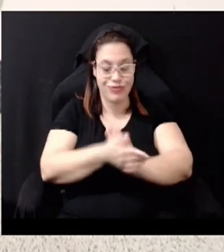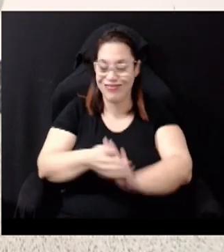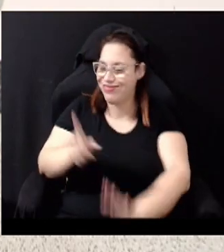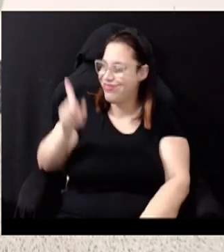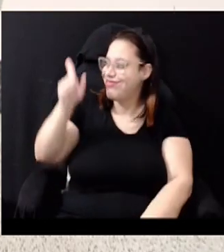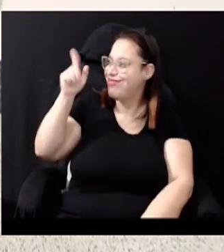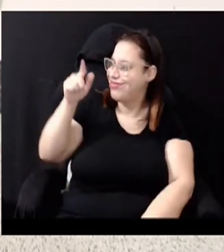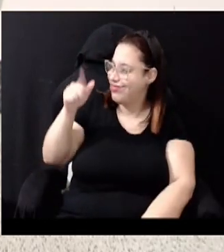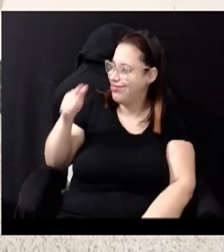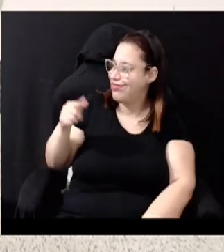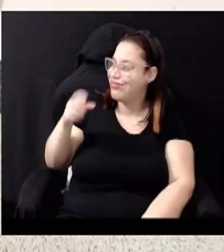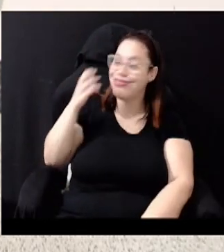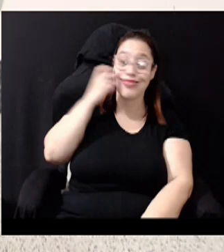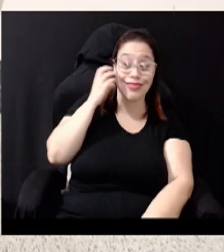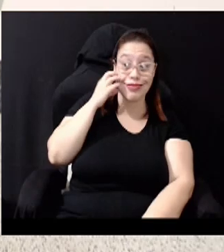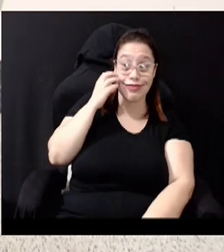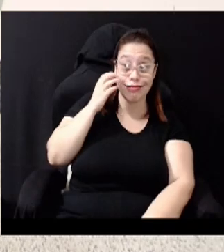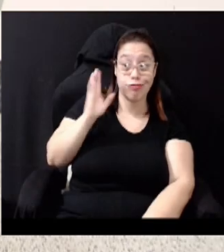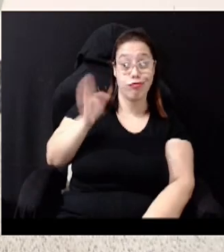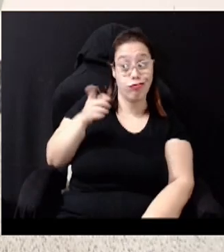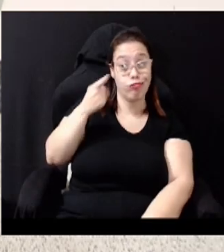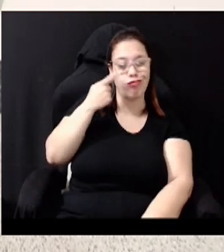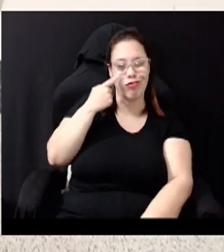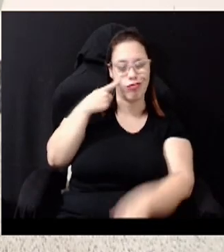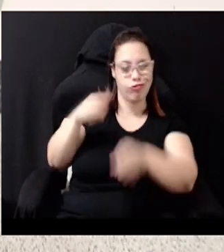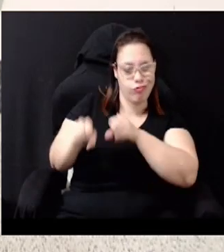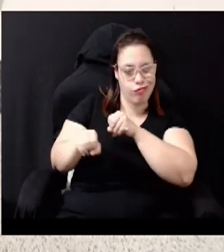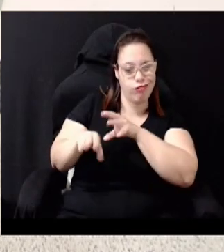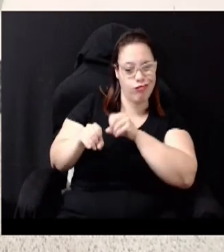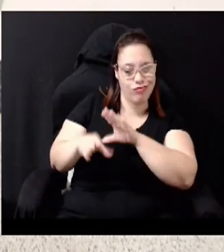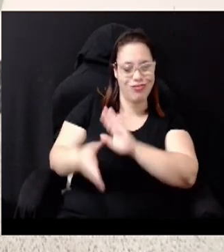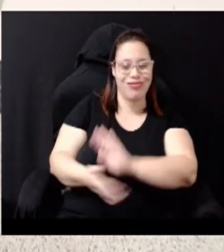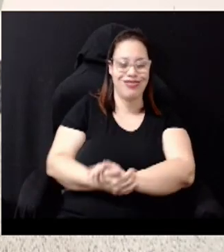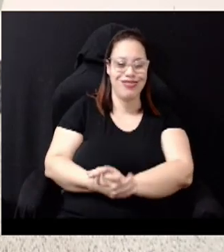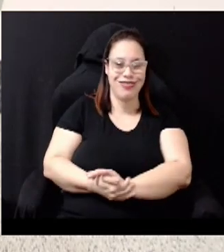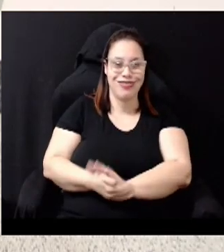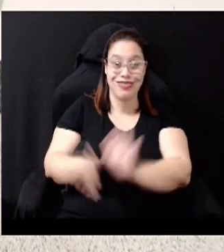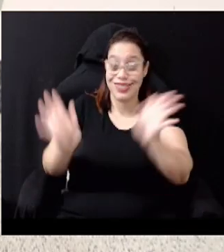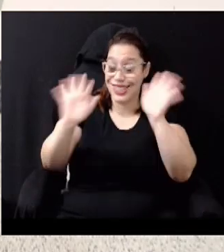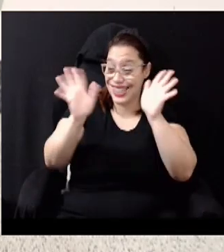eu sou o André Aranha e você já sabe, né? Estou sempre de olho na educação. Tchau.